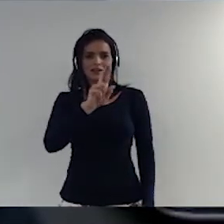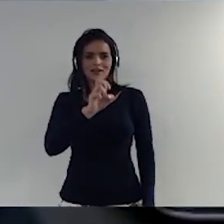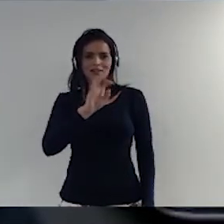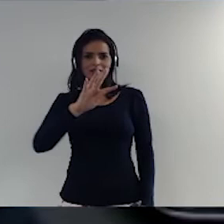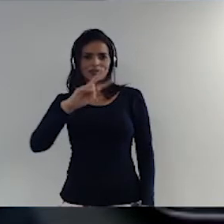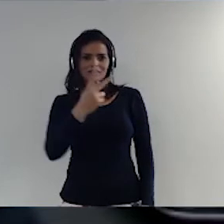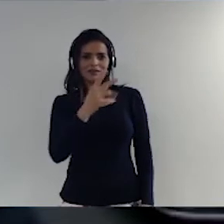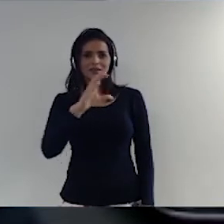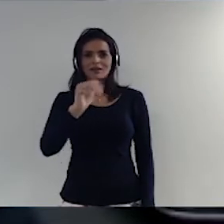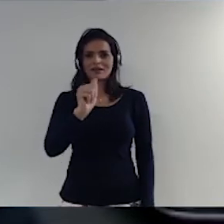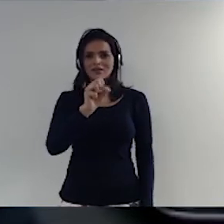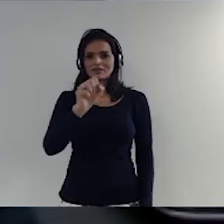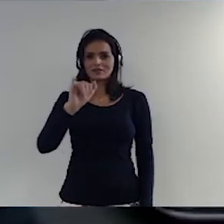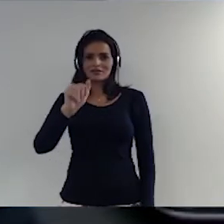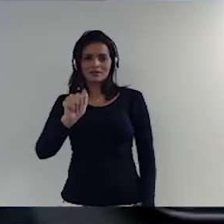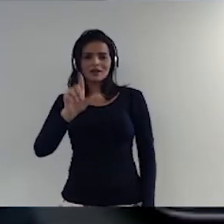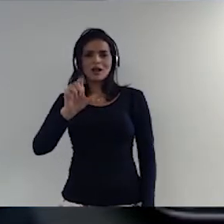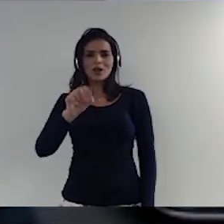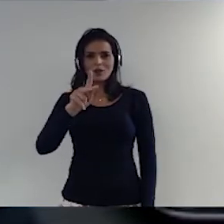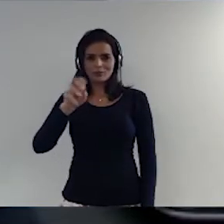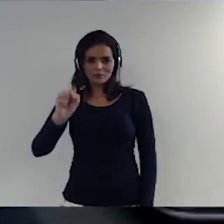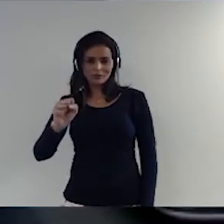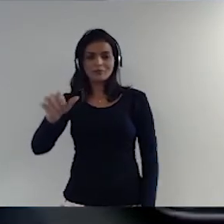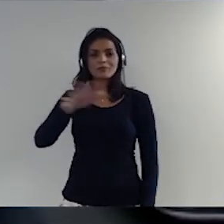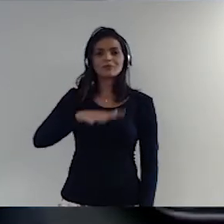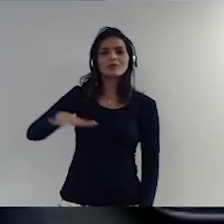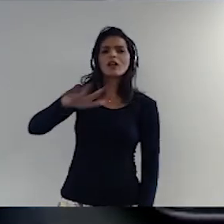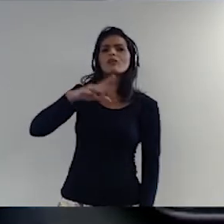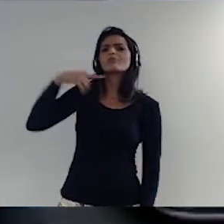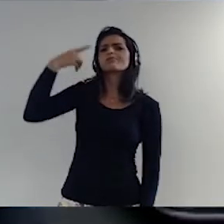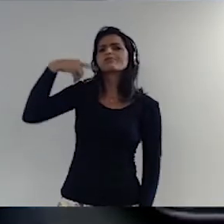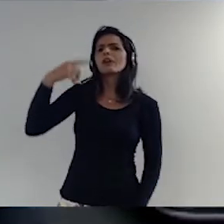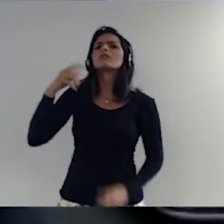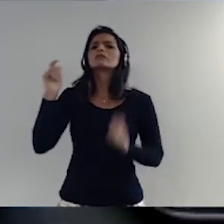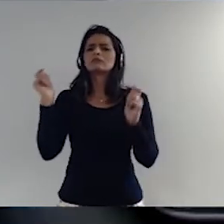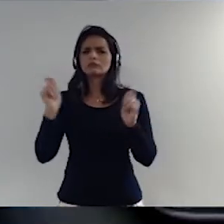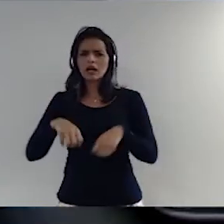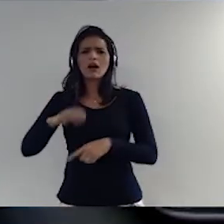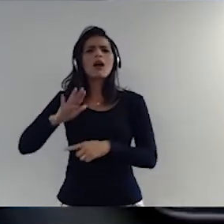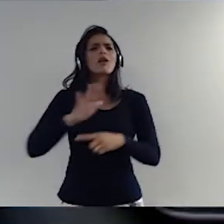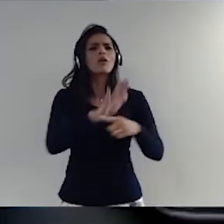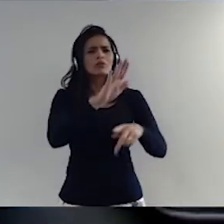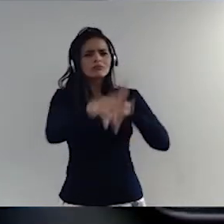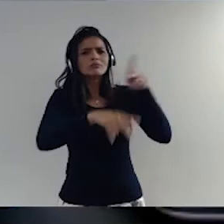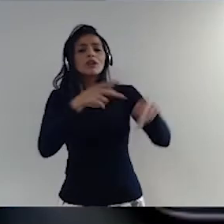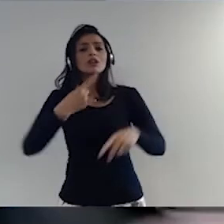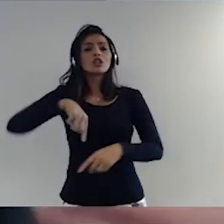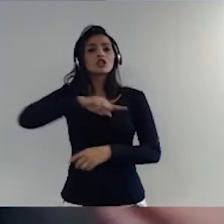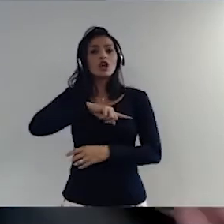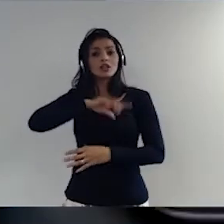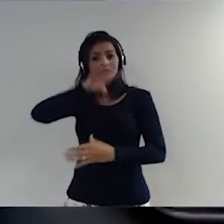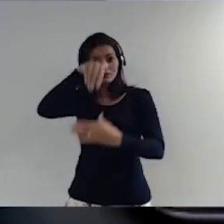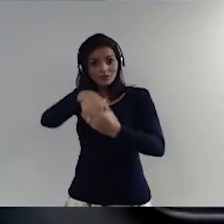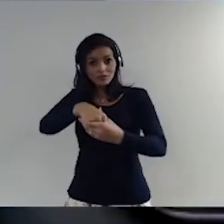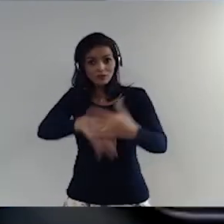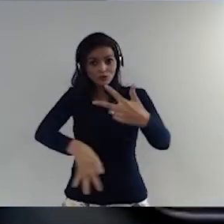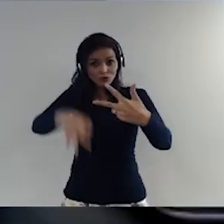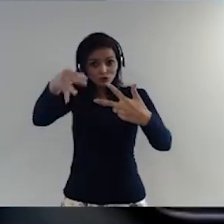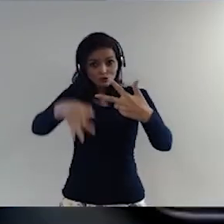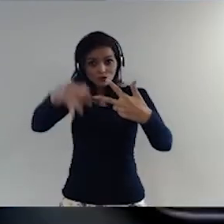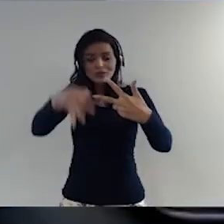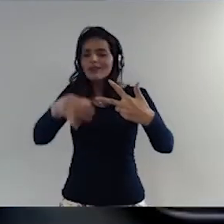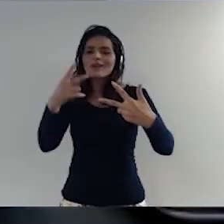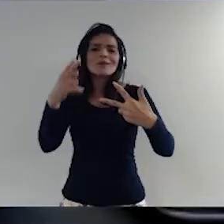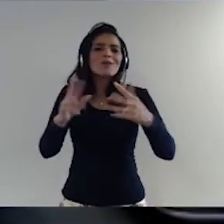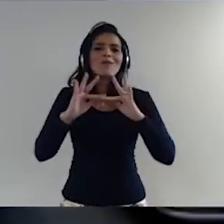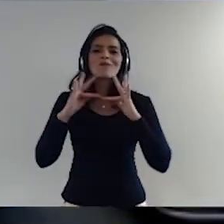A advocacia tem muito a contribuir, porque, afinal de contas, nós somos integrantes da família da justiça